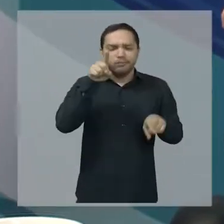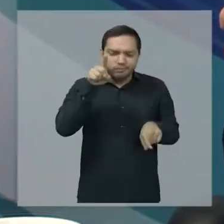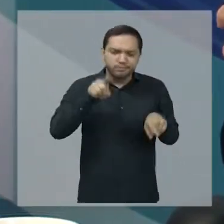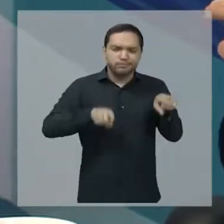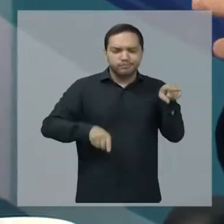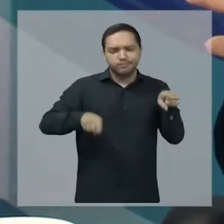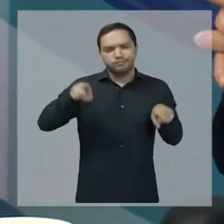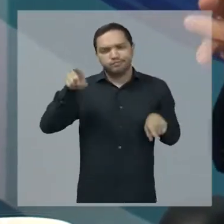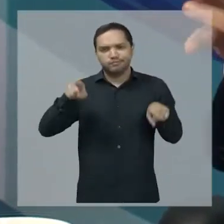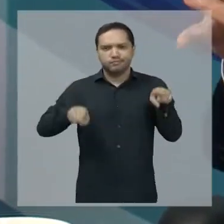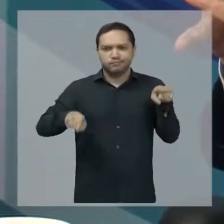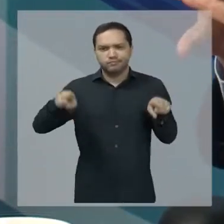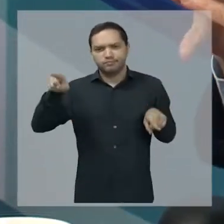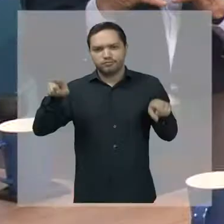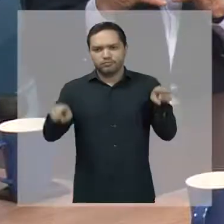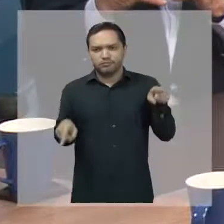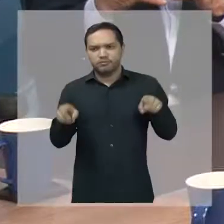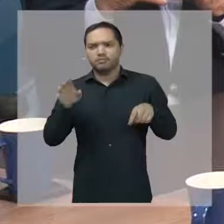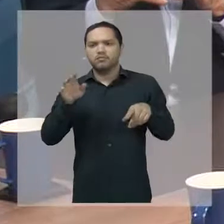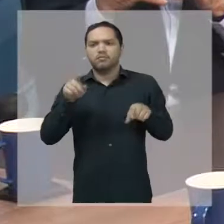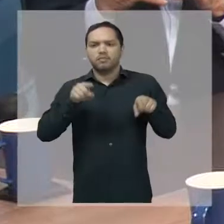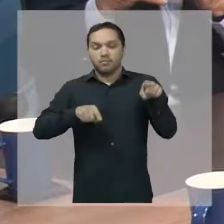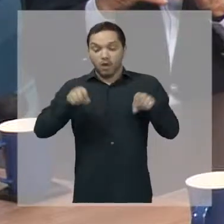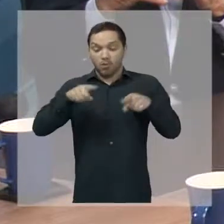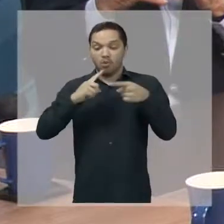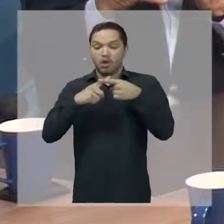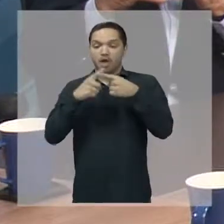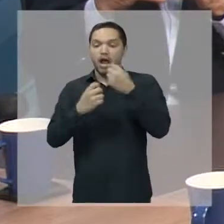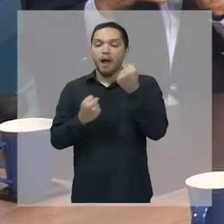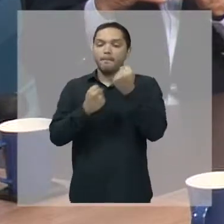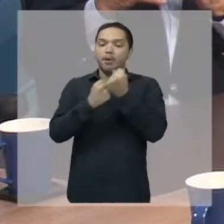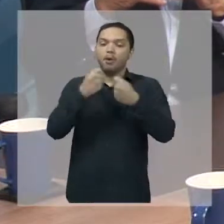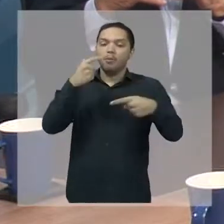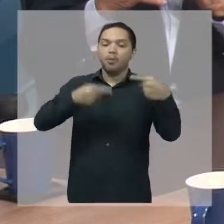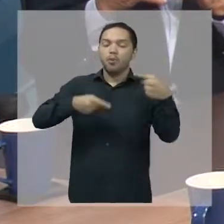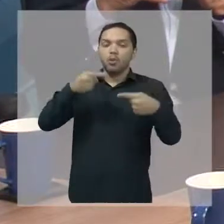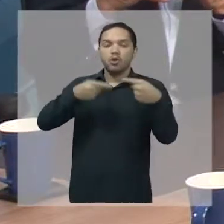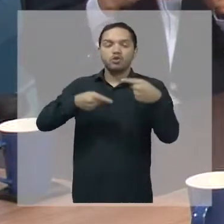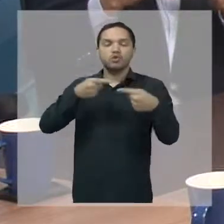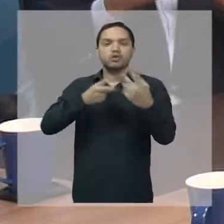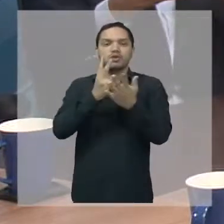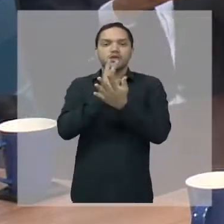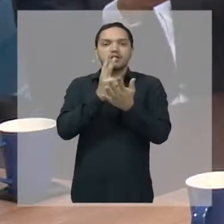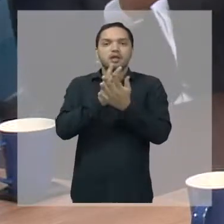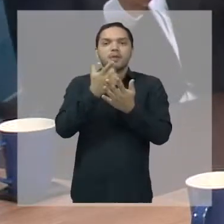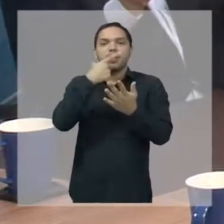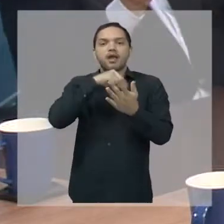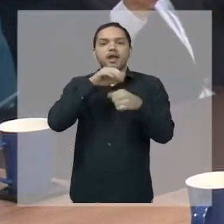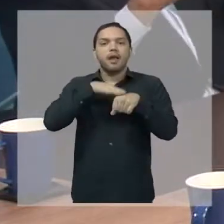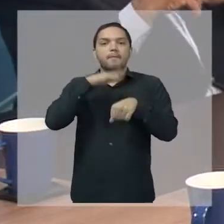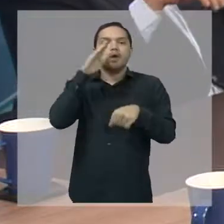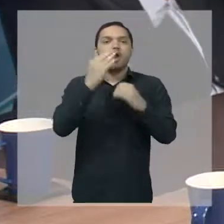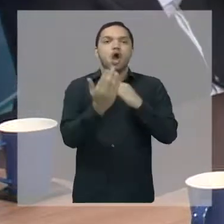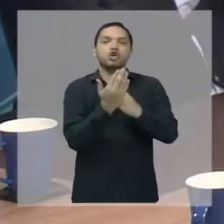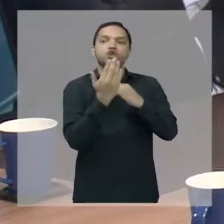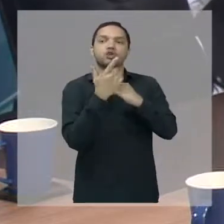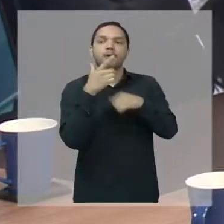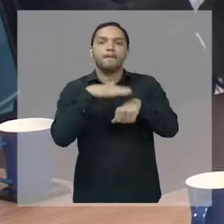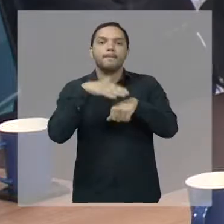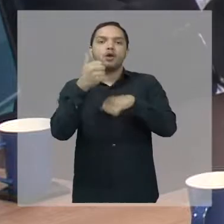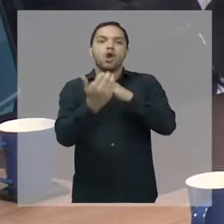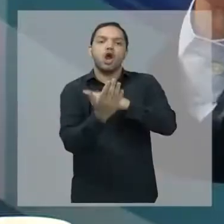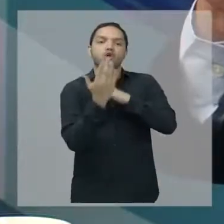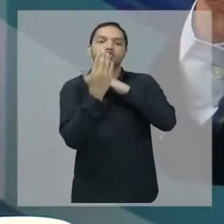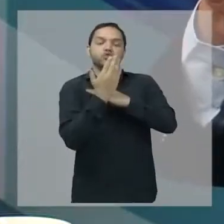governos brasileiros direcionando seu apoio no campo político a quem atendia melhor os